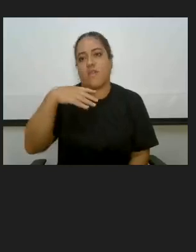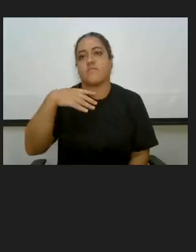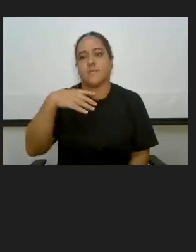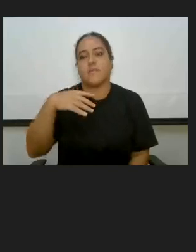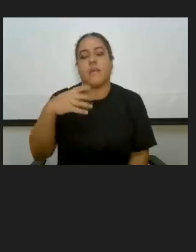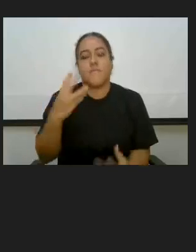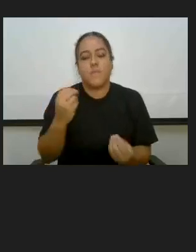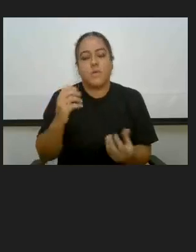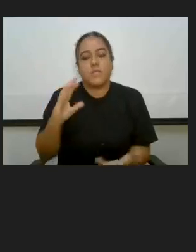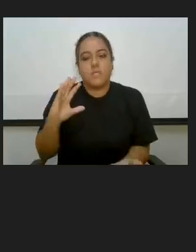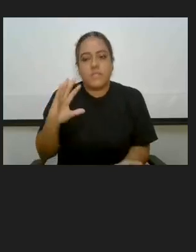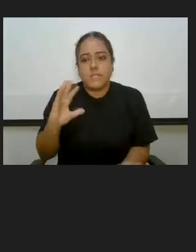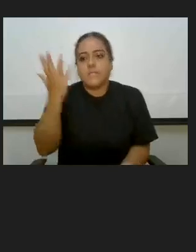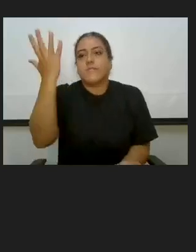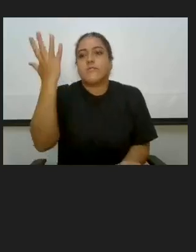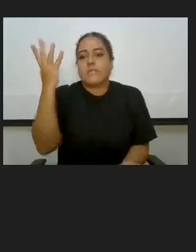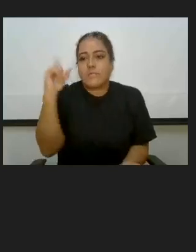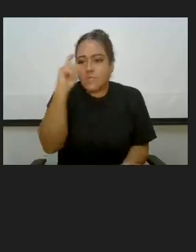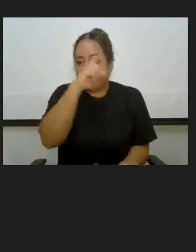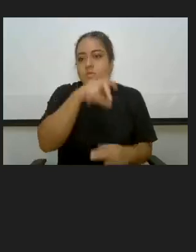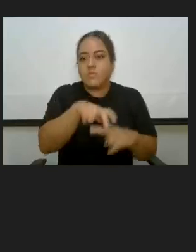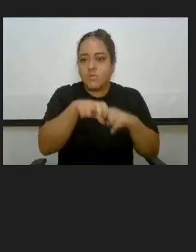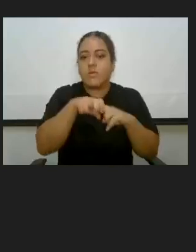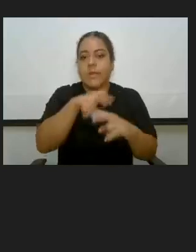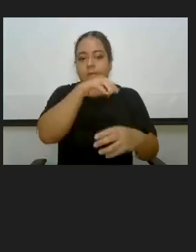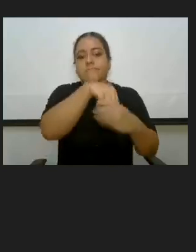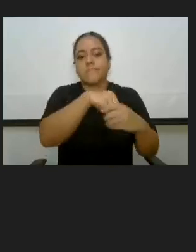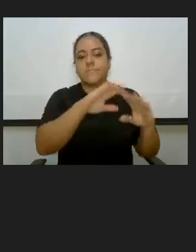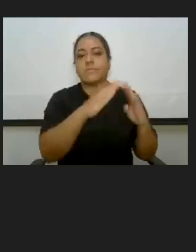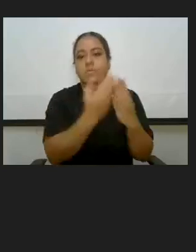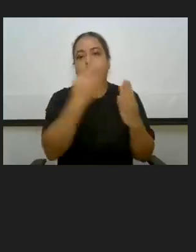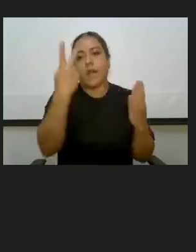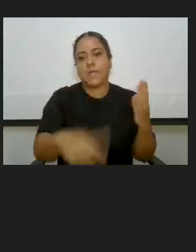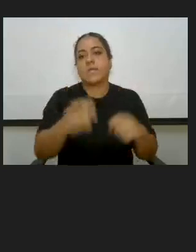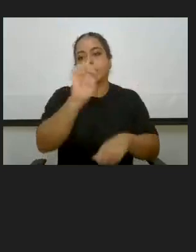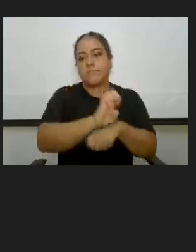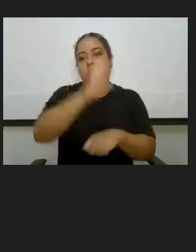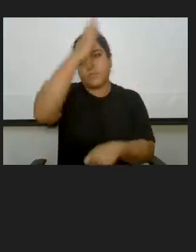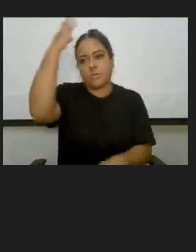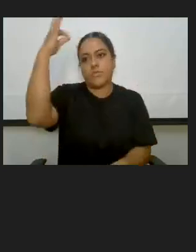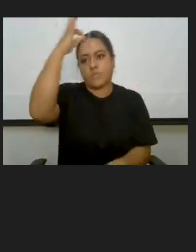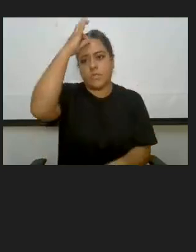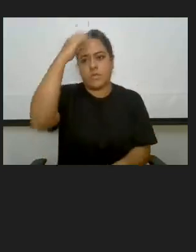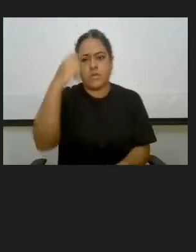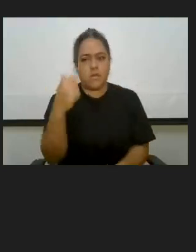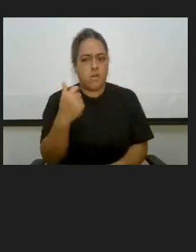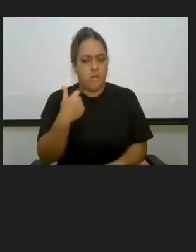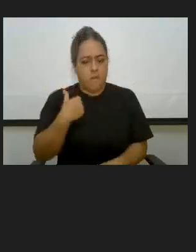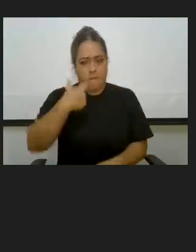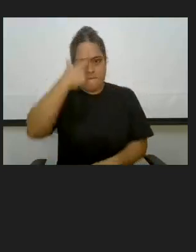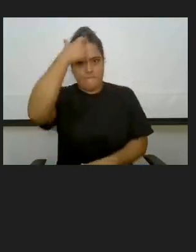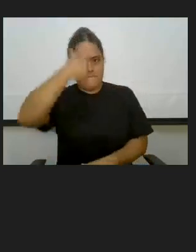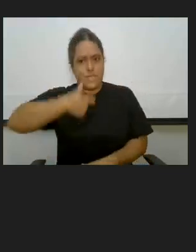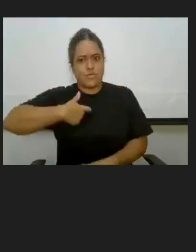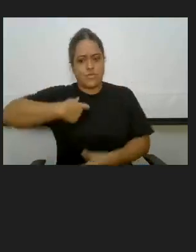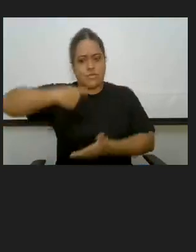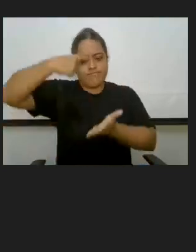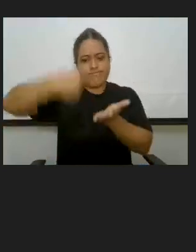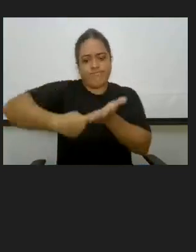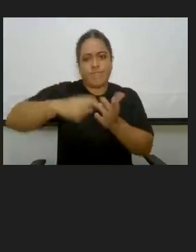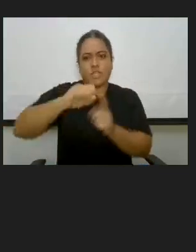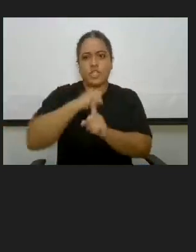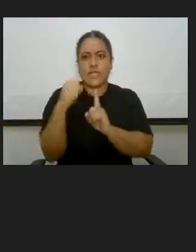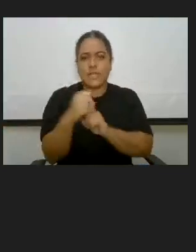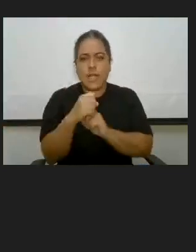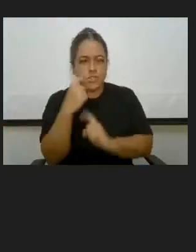difícil em relação às nossas escolas aqui no Espírito Santo. Foi o olhar comprometido de alguém que viu uma